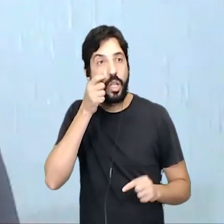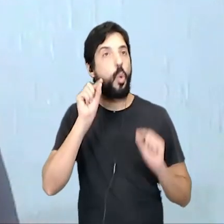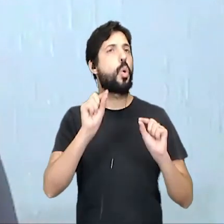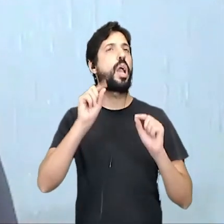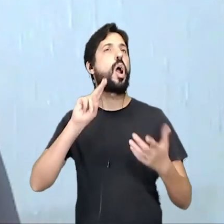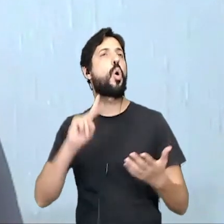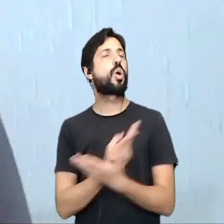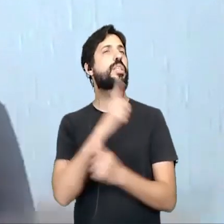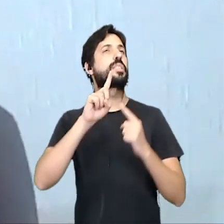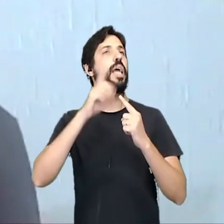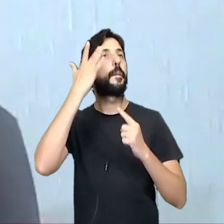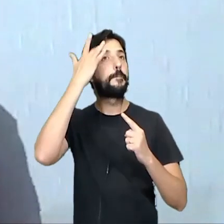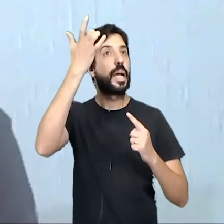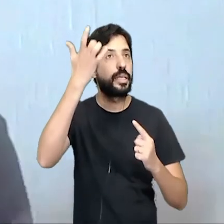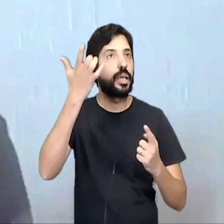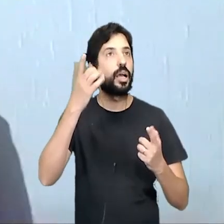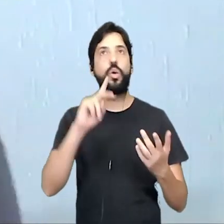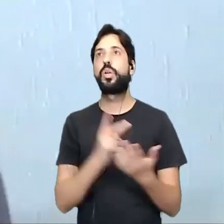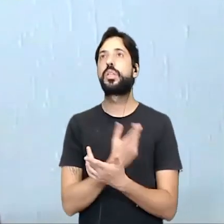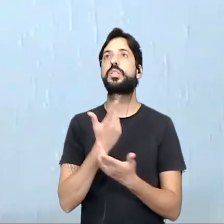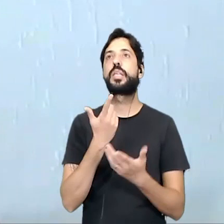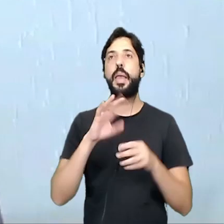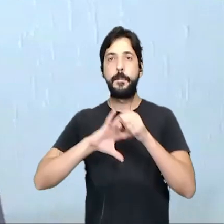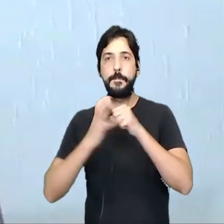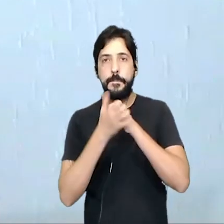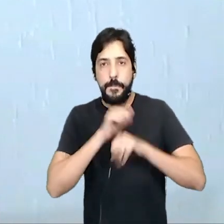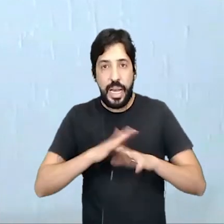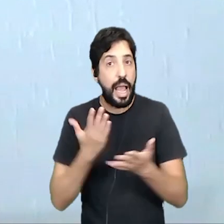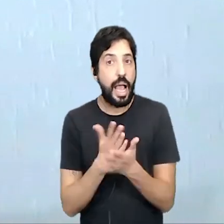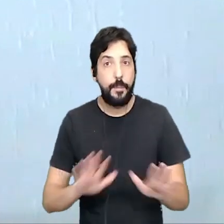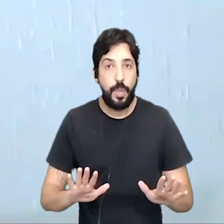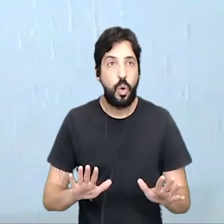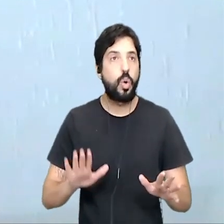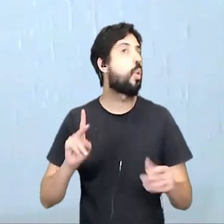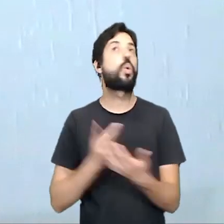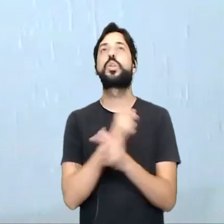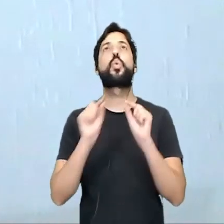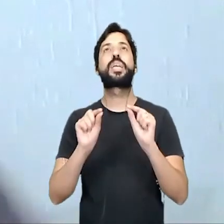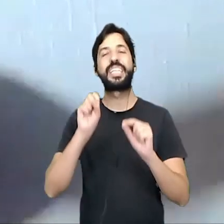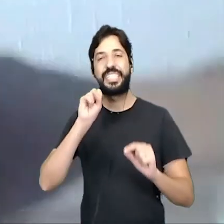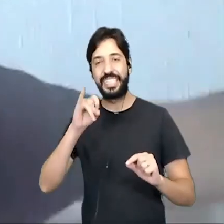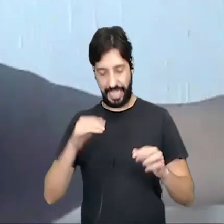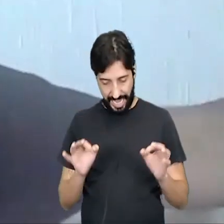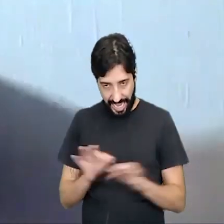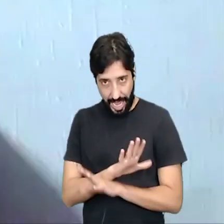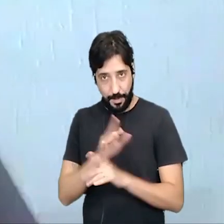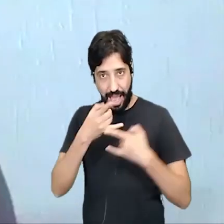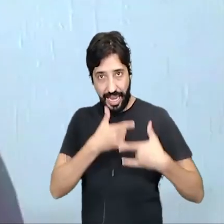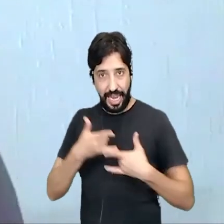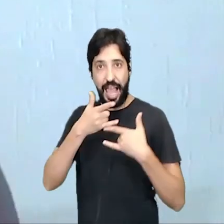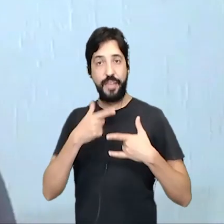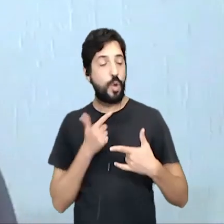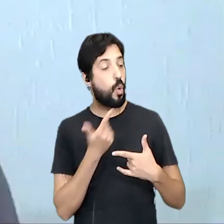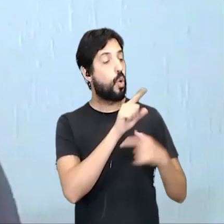O que vai acontecer depois disso, dessa pandemia? O que vai acontecer depois que eu sair daqui, desse lugar, para uma outra sala ali do